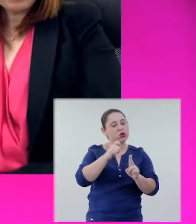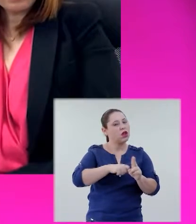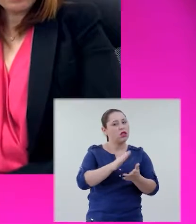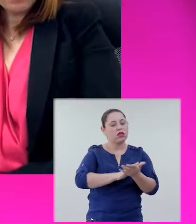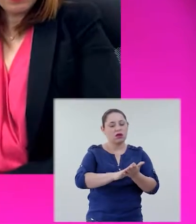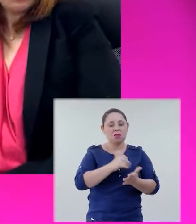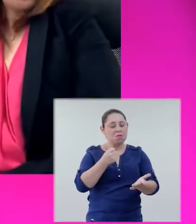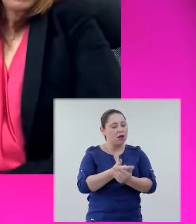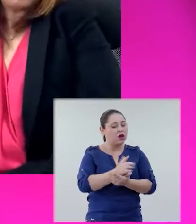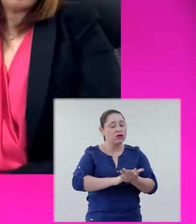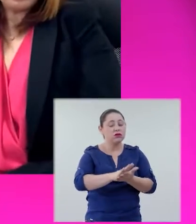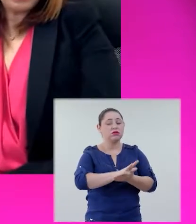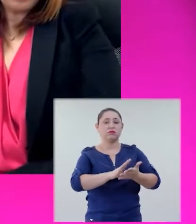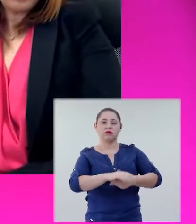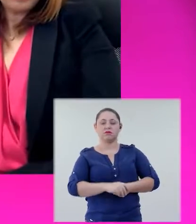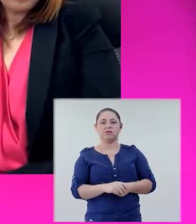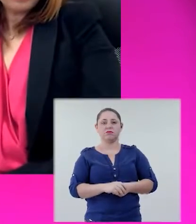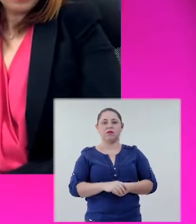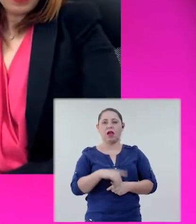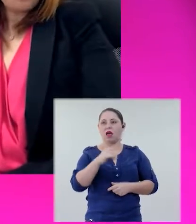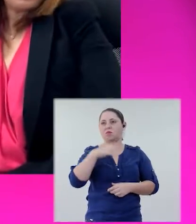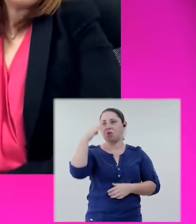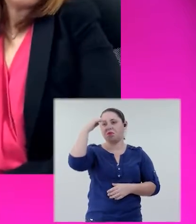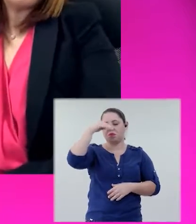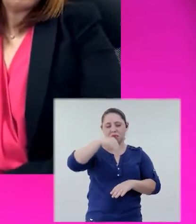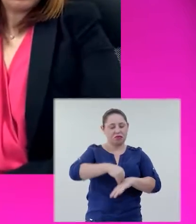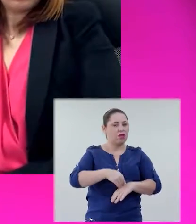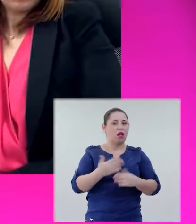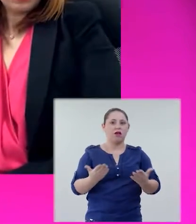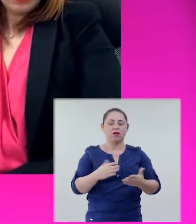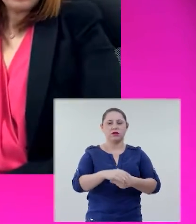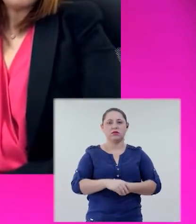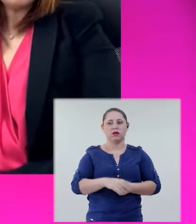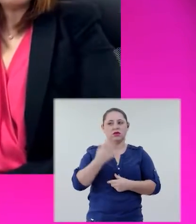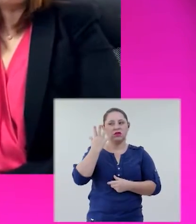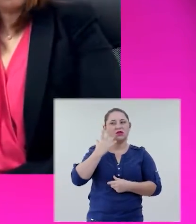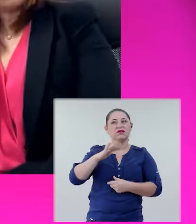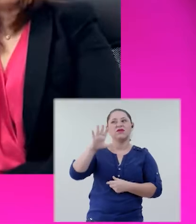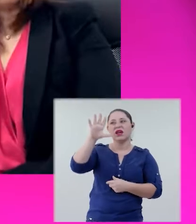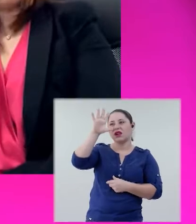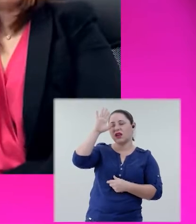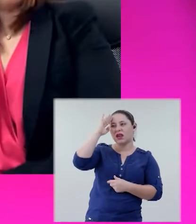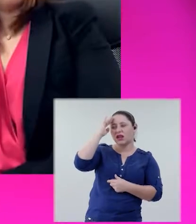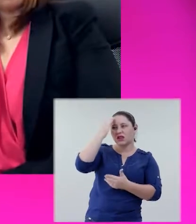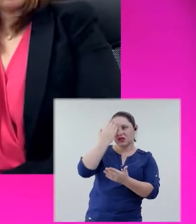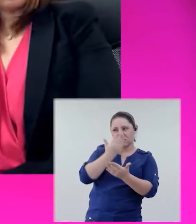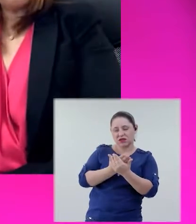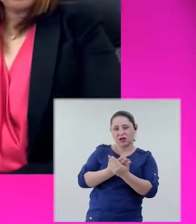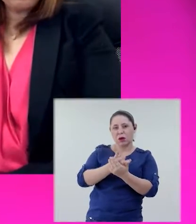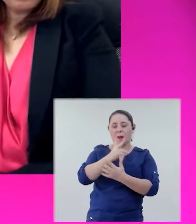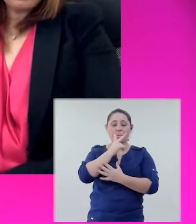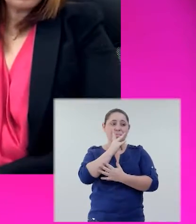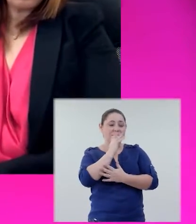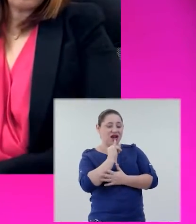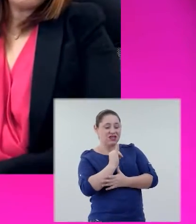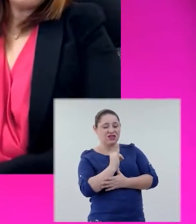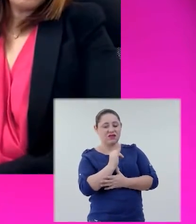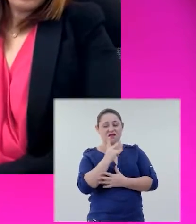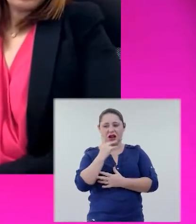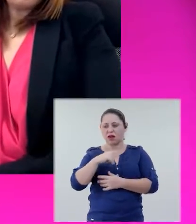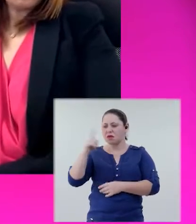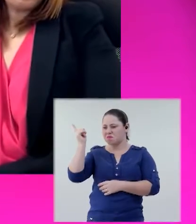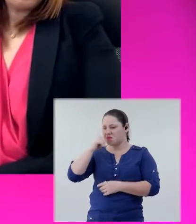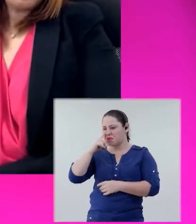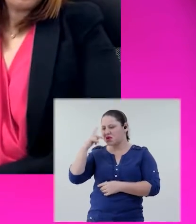2 meses. Ele não paga a pensão. Ele é péssimo. E a criança vai acreditando nisso. É aquele pai que fala assim,